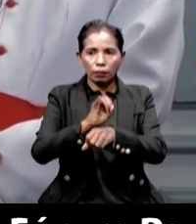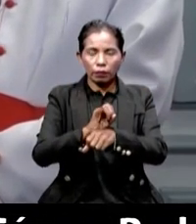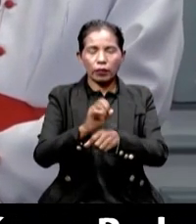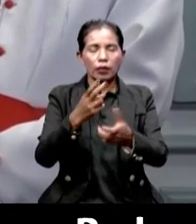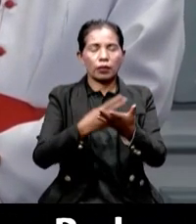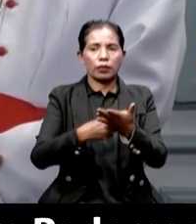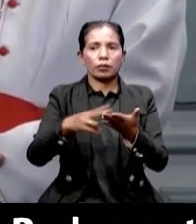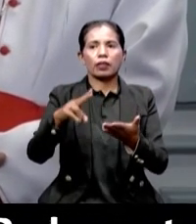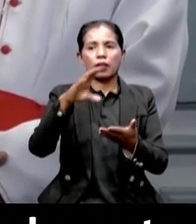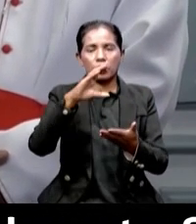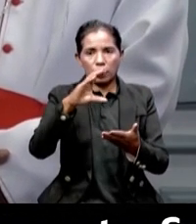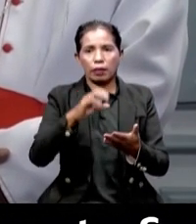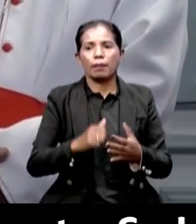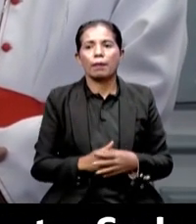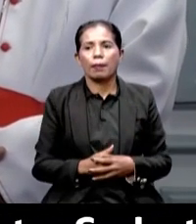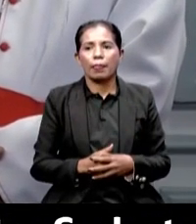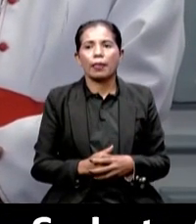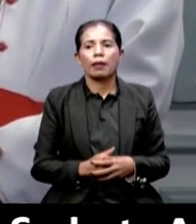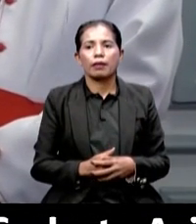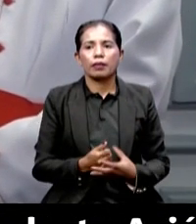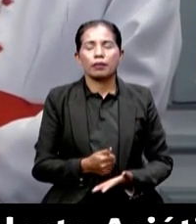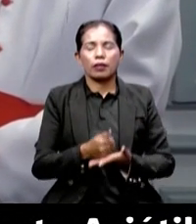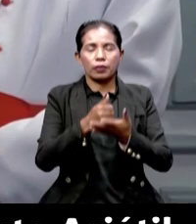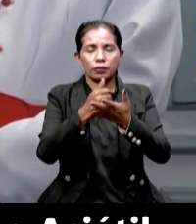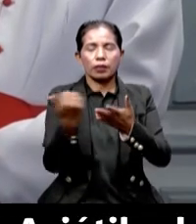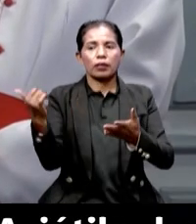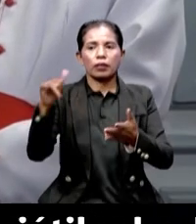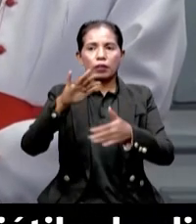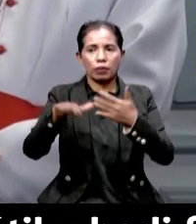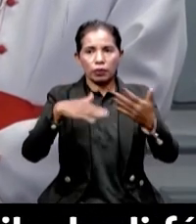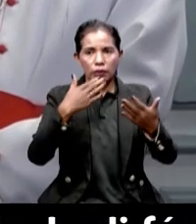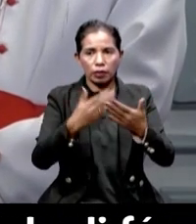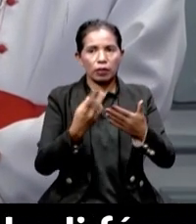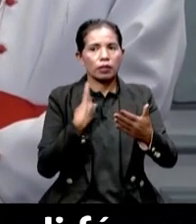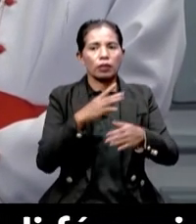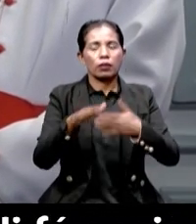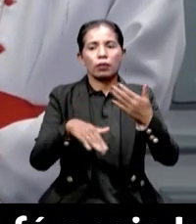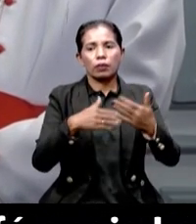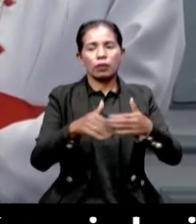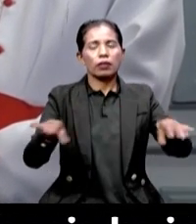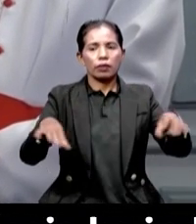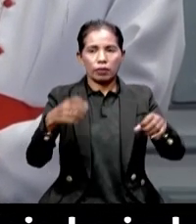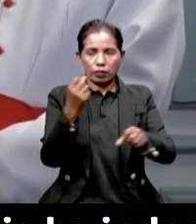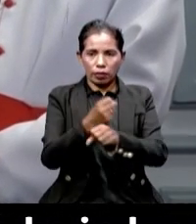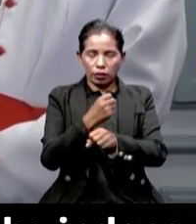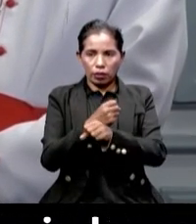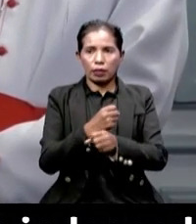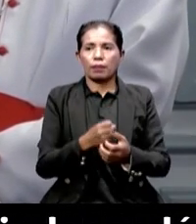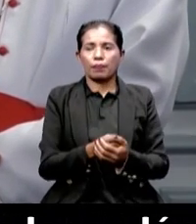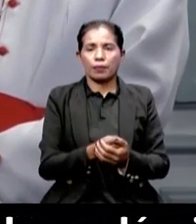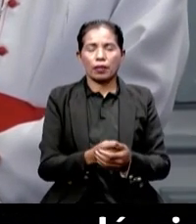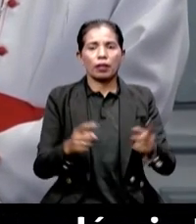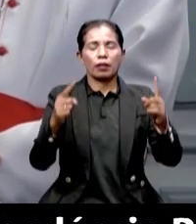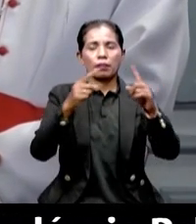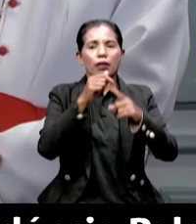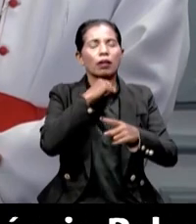Sé, para tanencir todo o esforço para a meu Papa